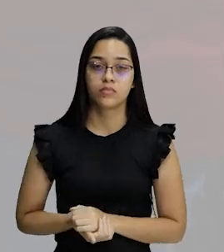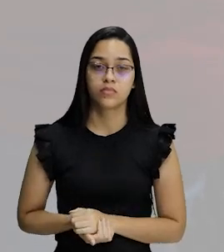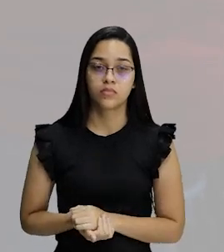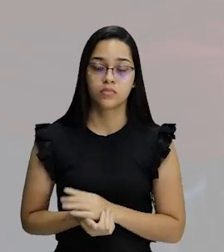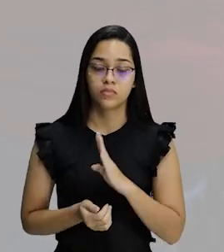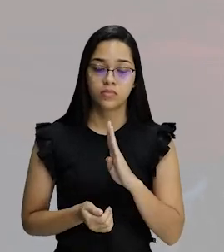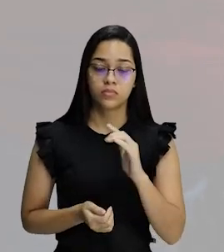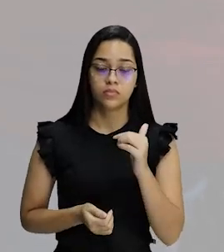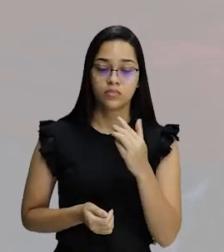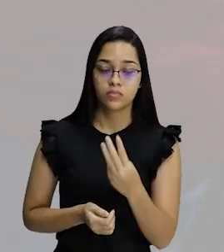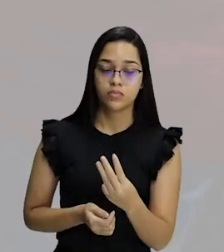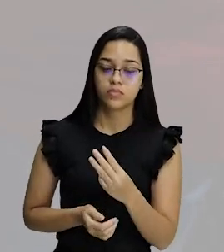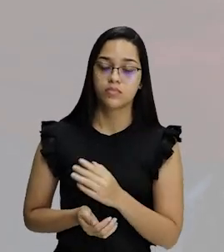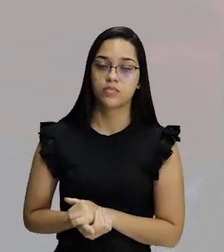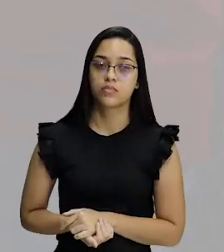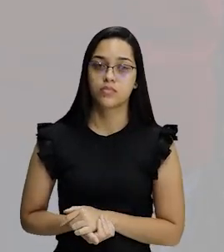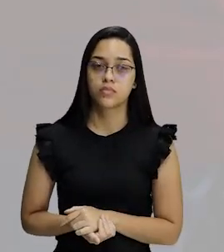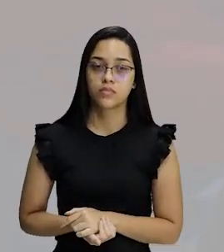B13,